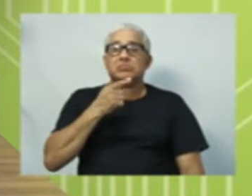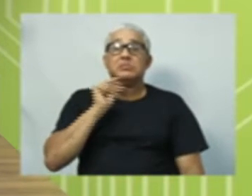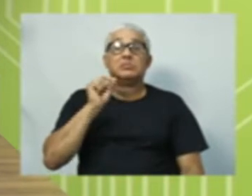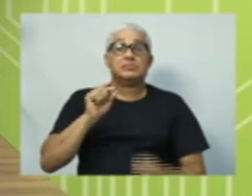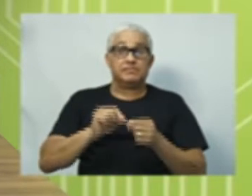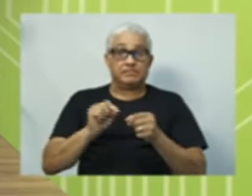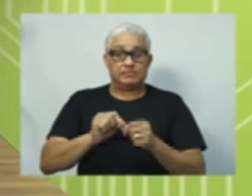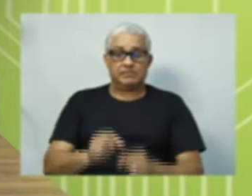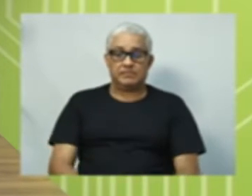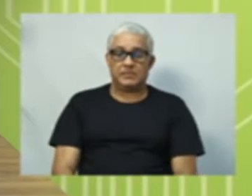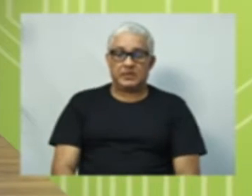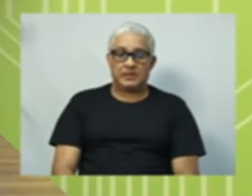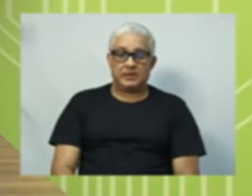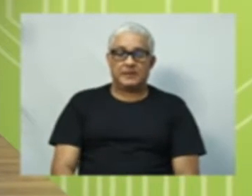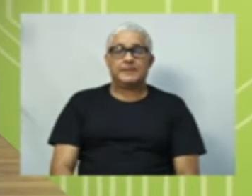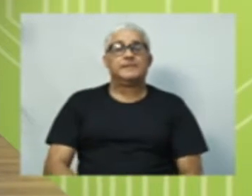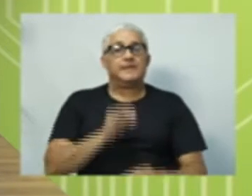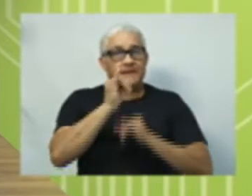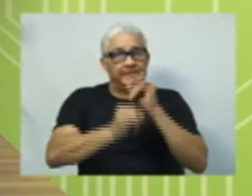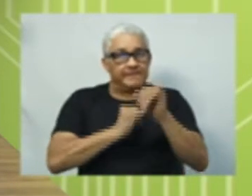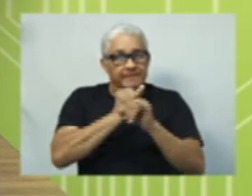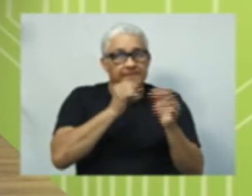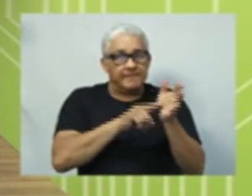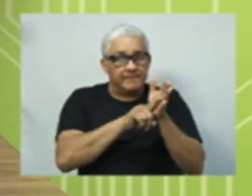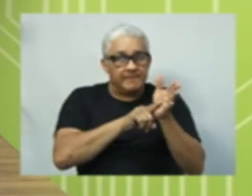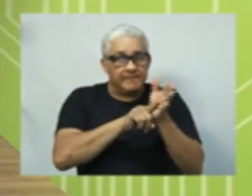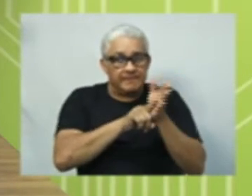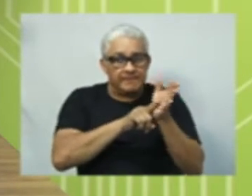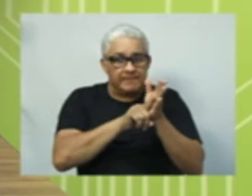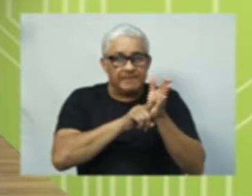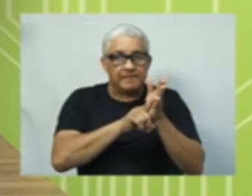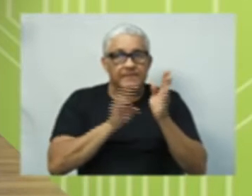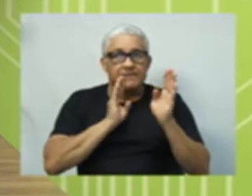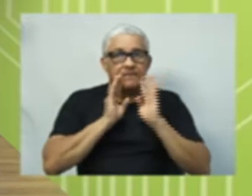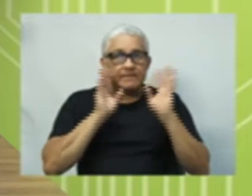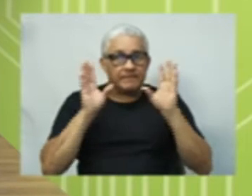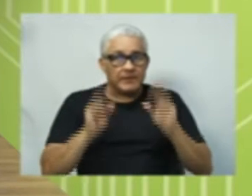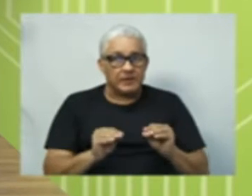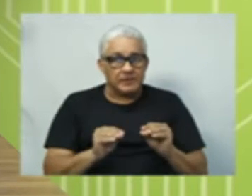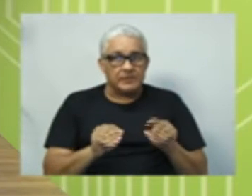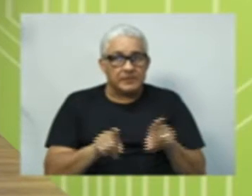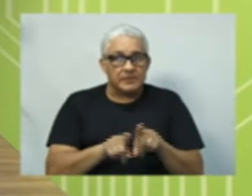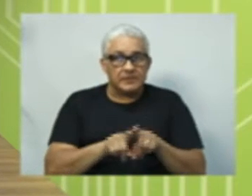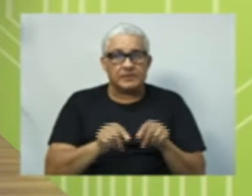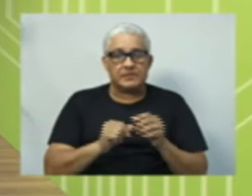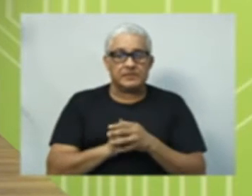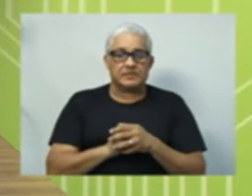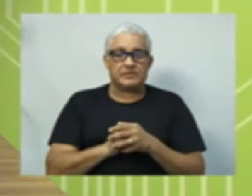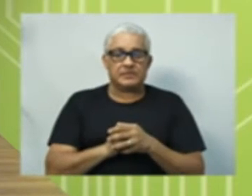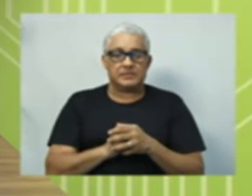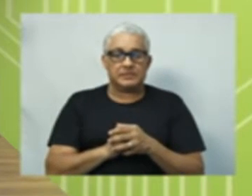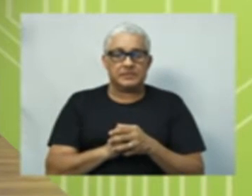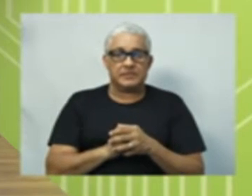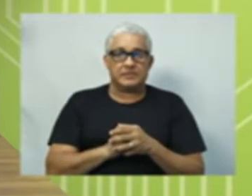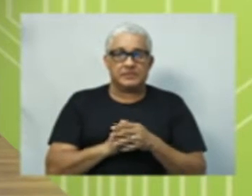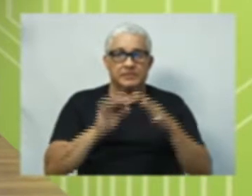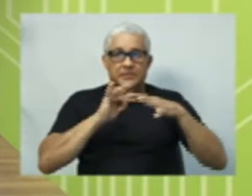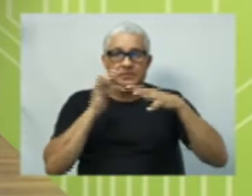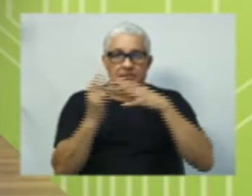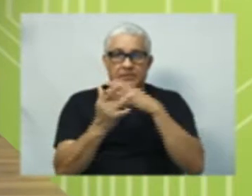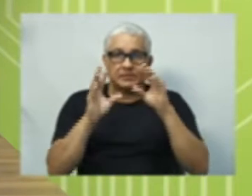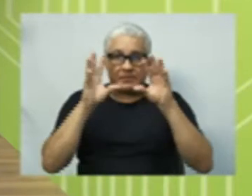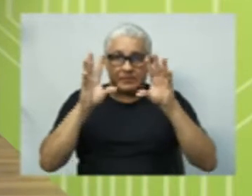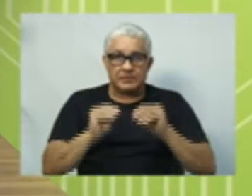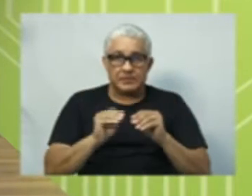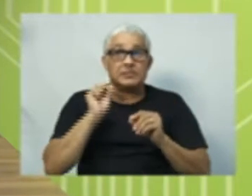fazer? Vai lá na sua internet, fecha o seu Facebook, fecha ali suas outros tipos de redes sociais e vai